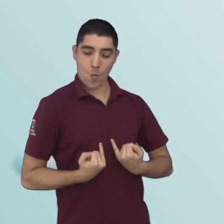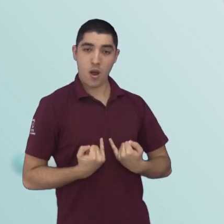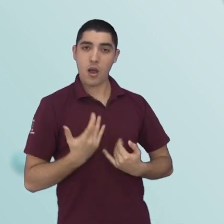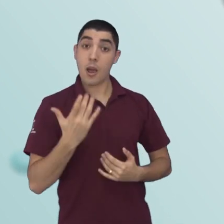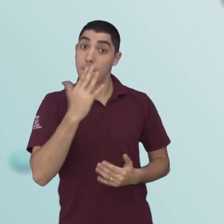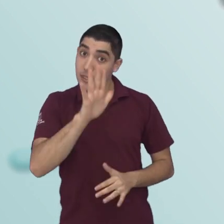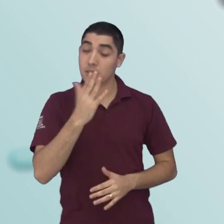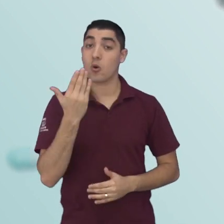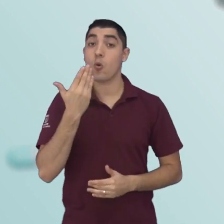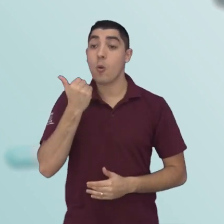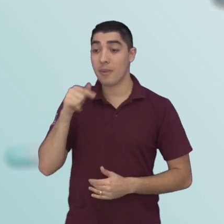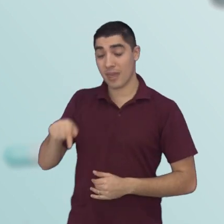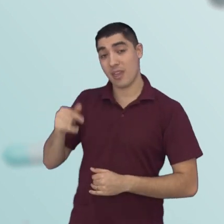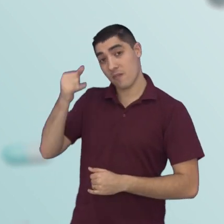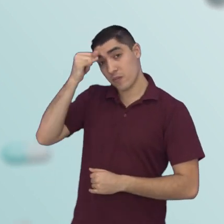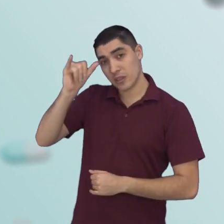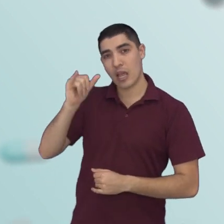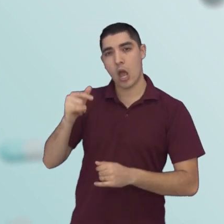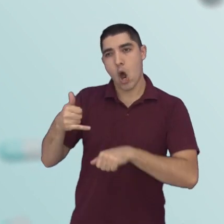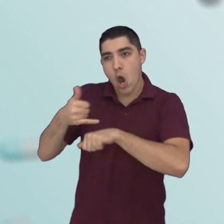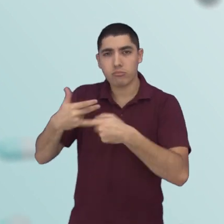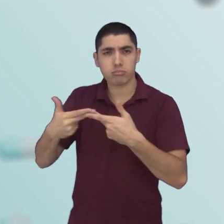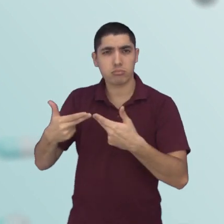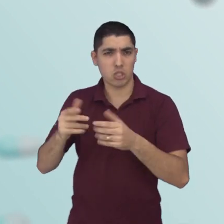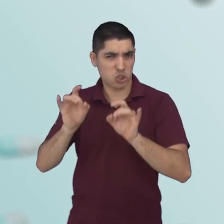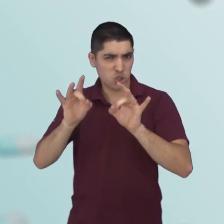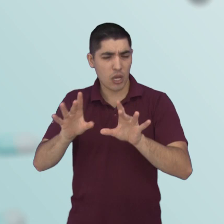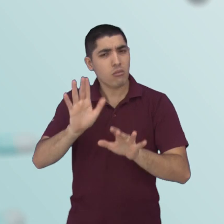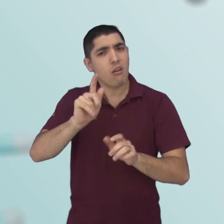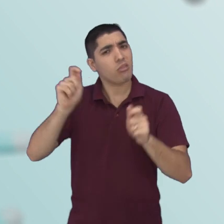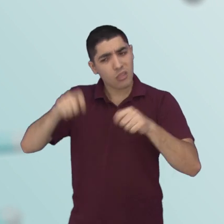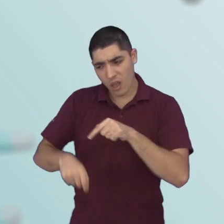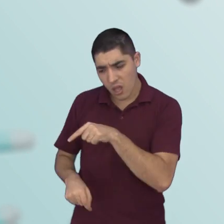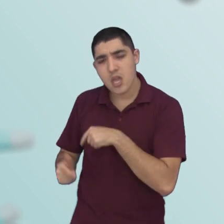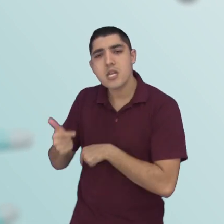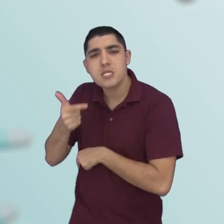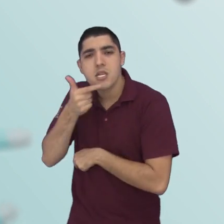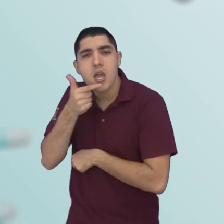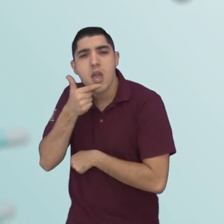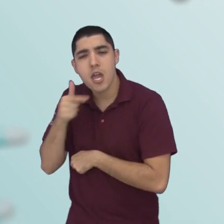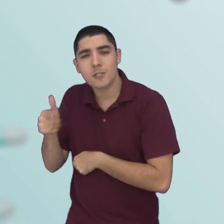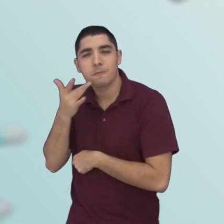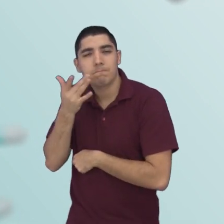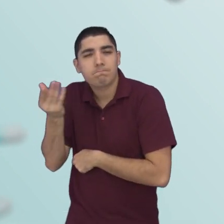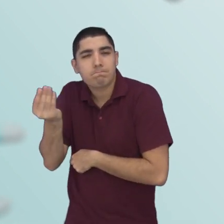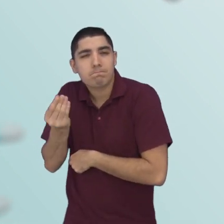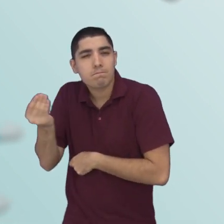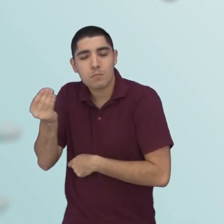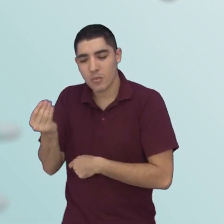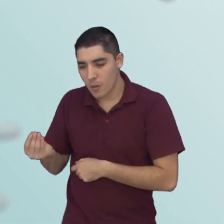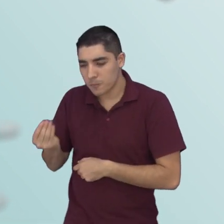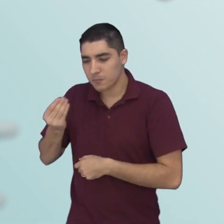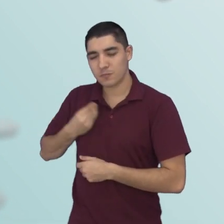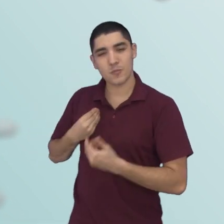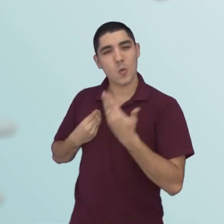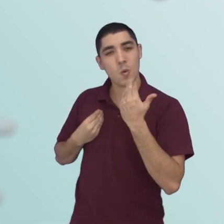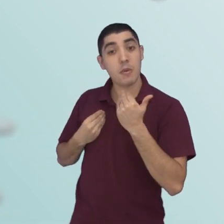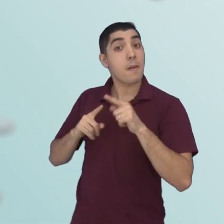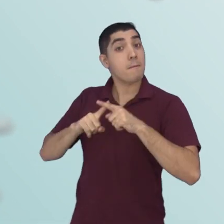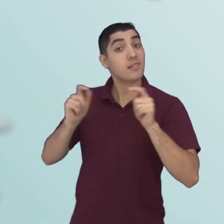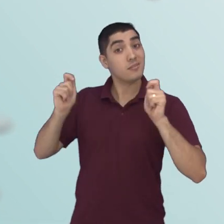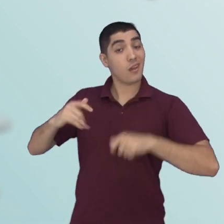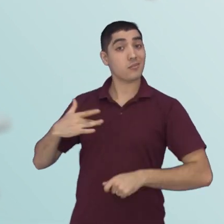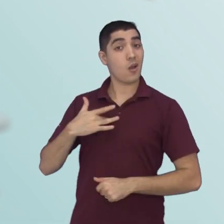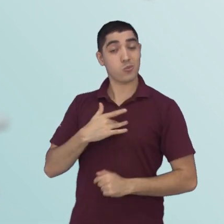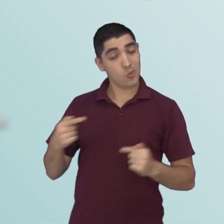comer saudável preciso comer menos calorias nem sempre a gente pode comer um queijo mais gordo para trazer essa saciedade e